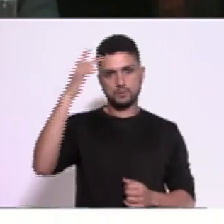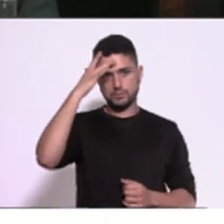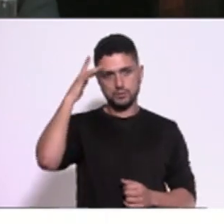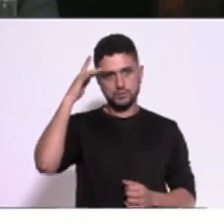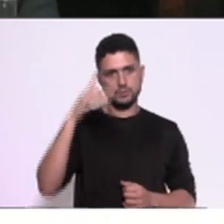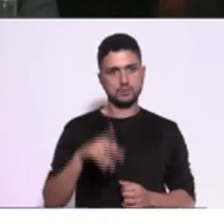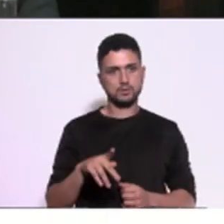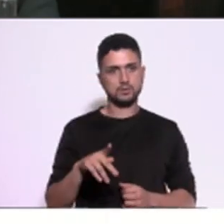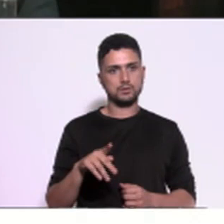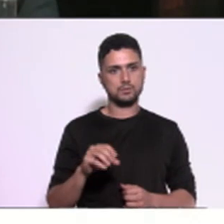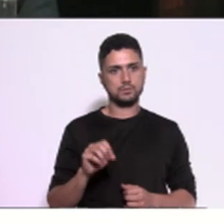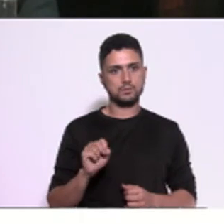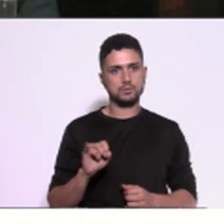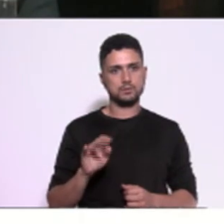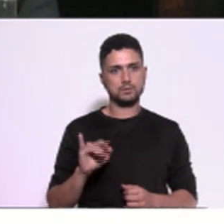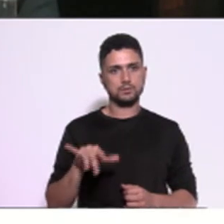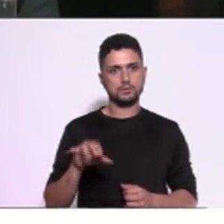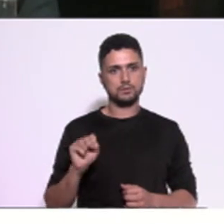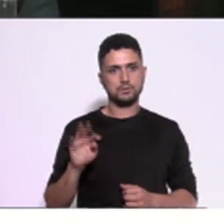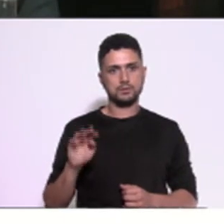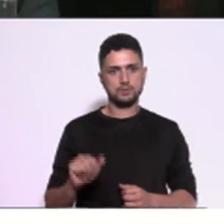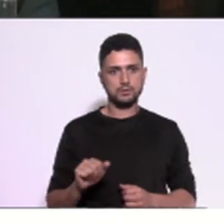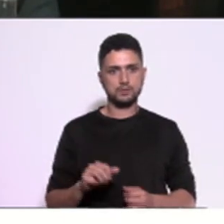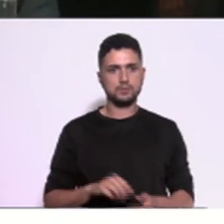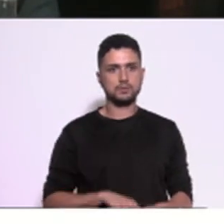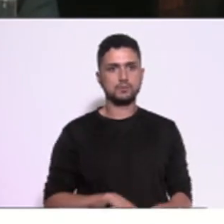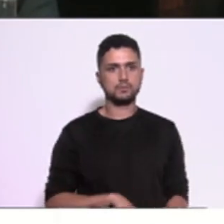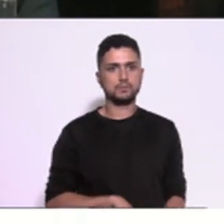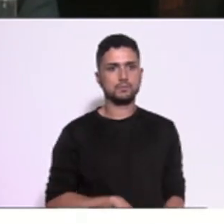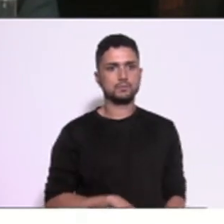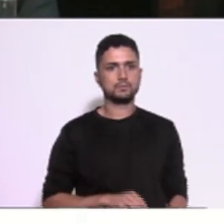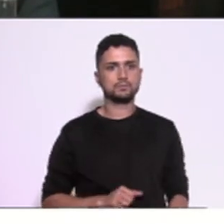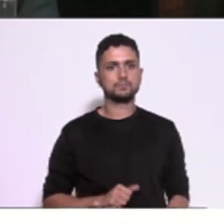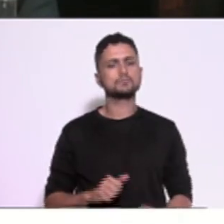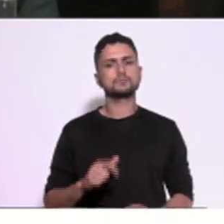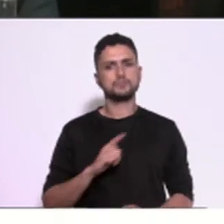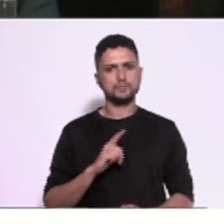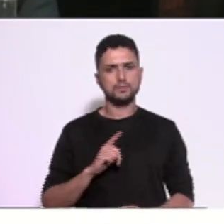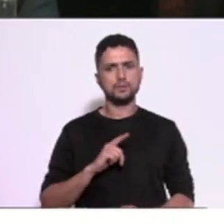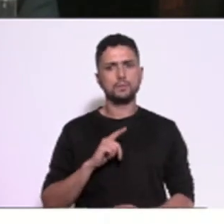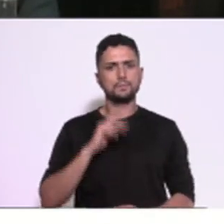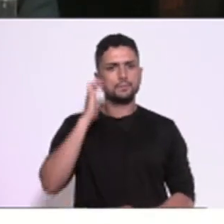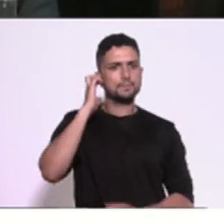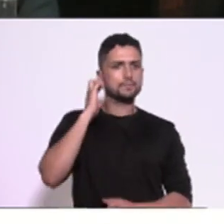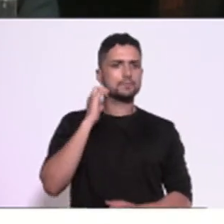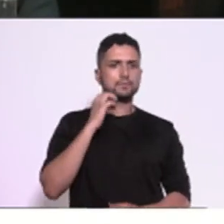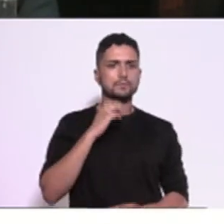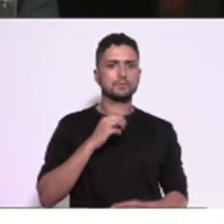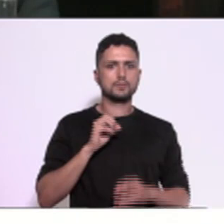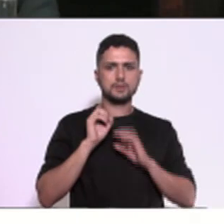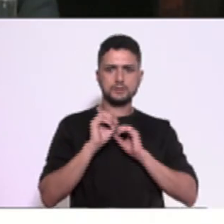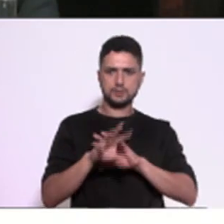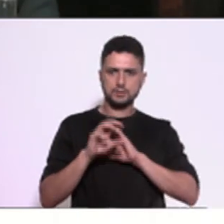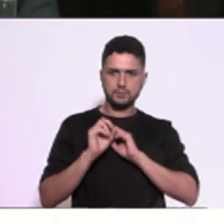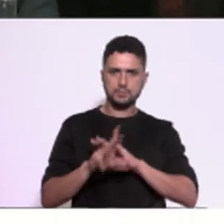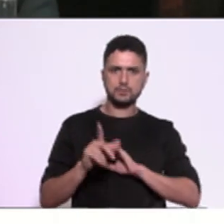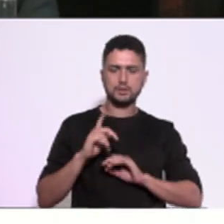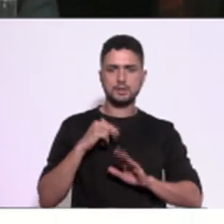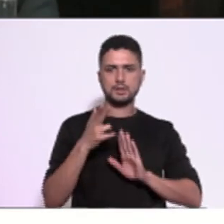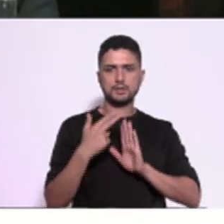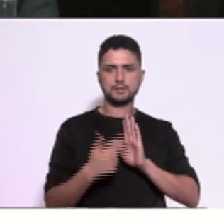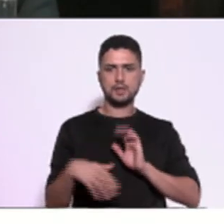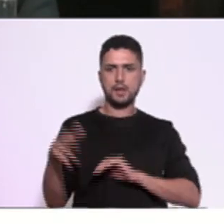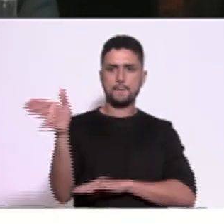positivistas que nos deixou um grande legado, que foi o desenho da nossa